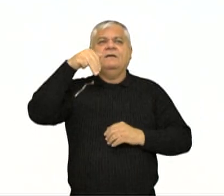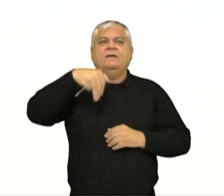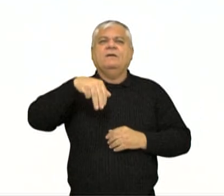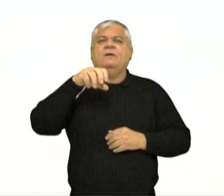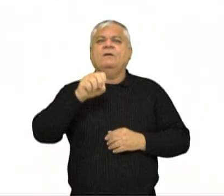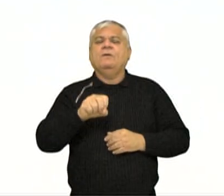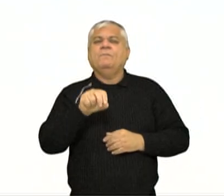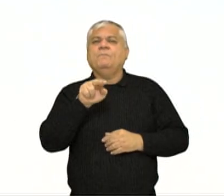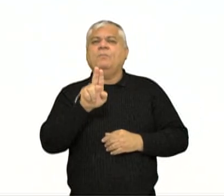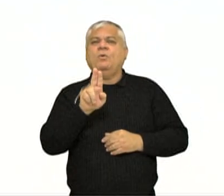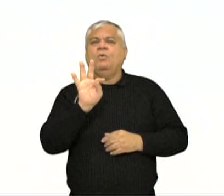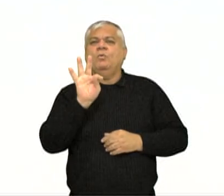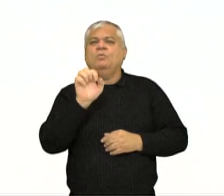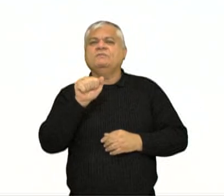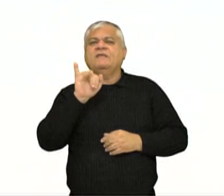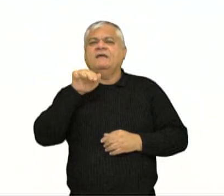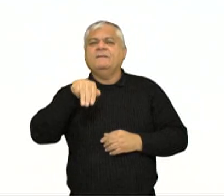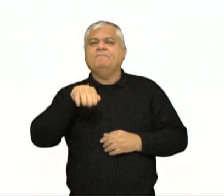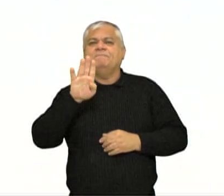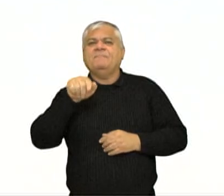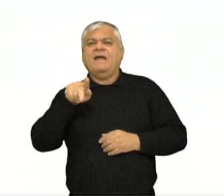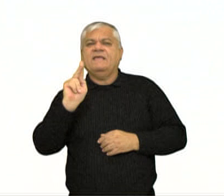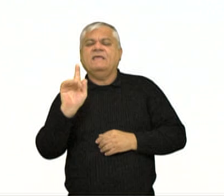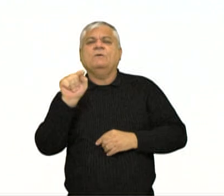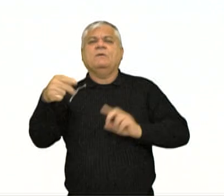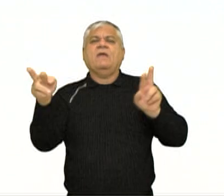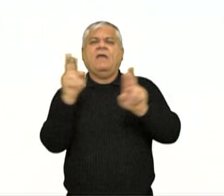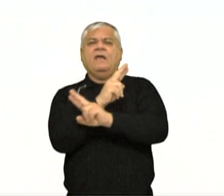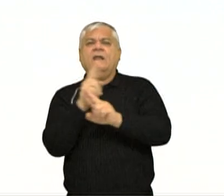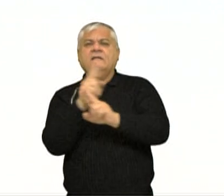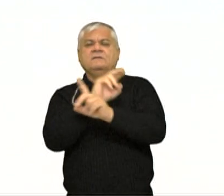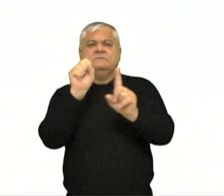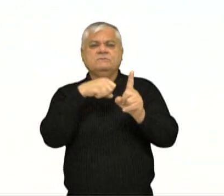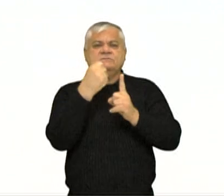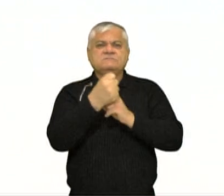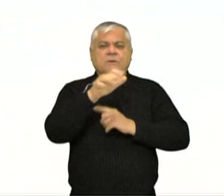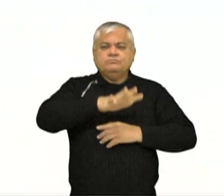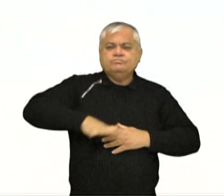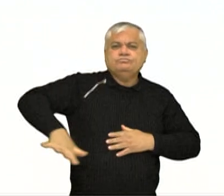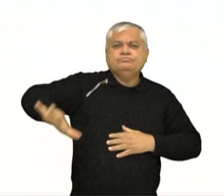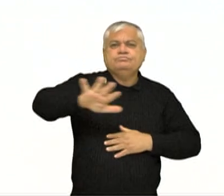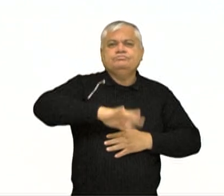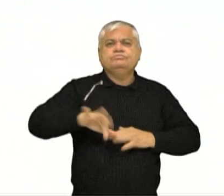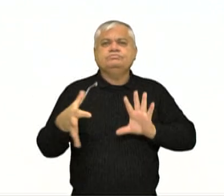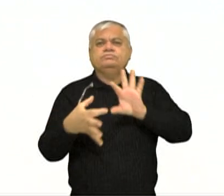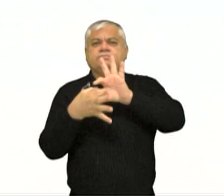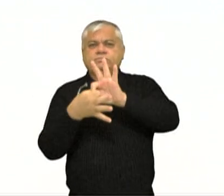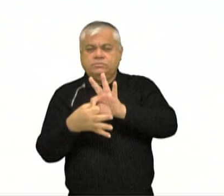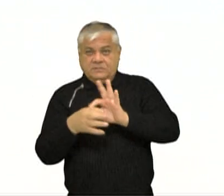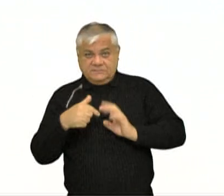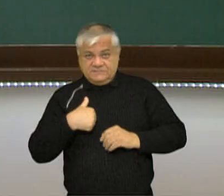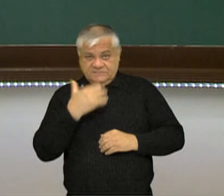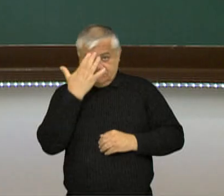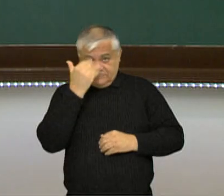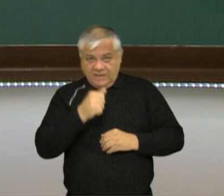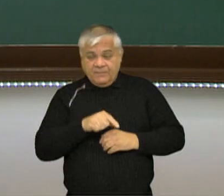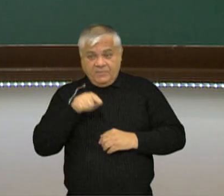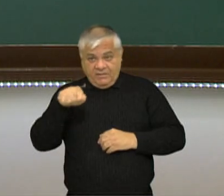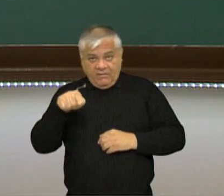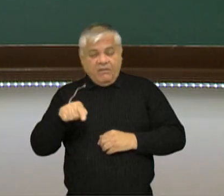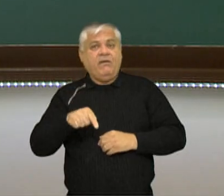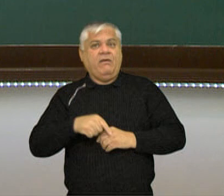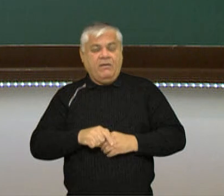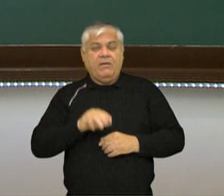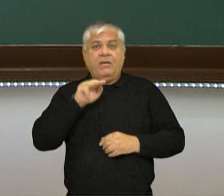sua evolução histórica e a relação social com o meio ambiente. Você sabia que o mountain bike é uma